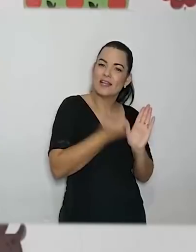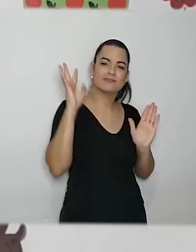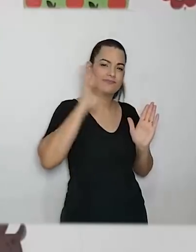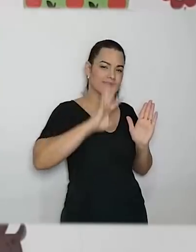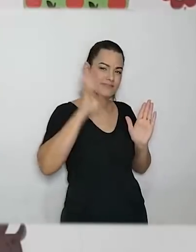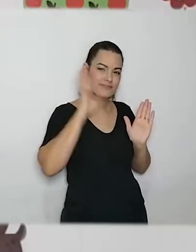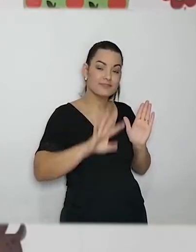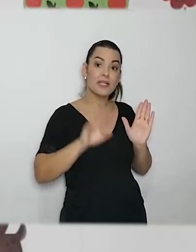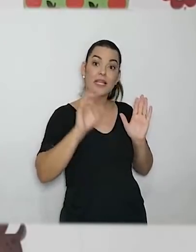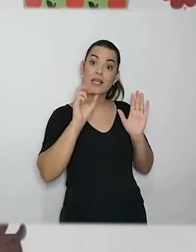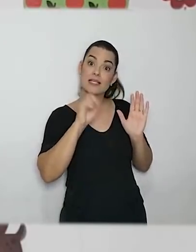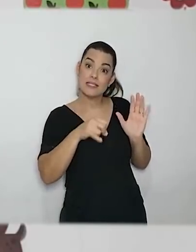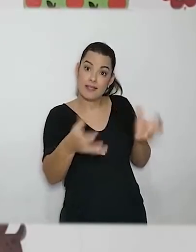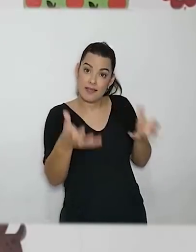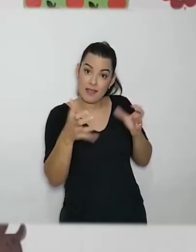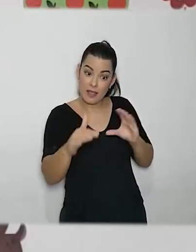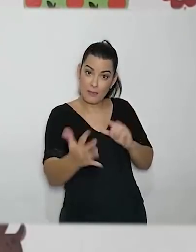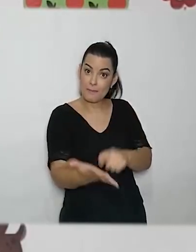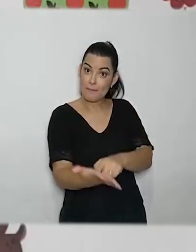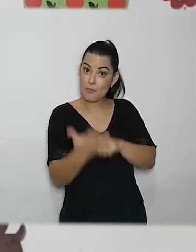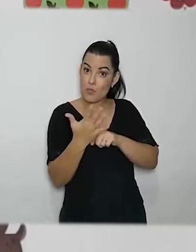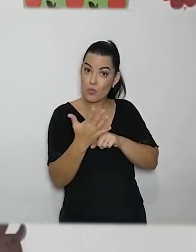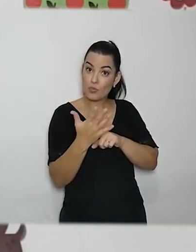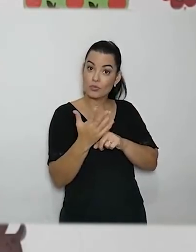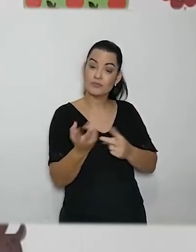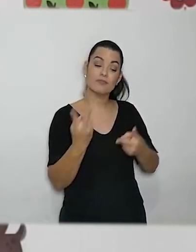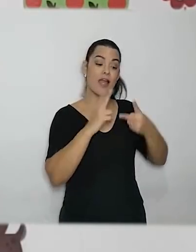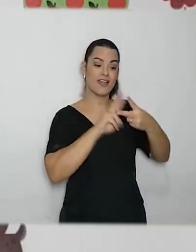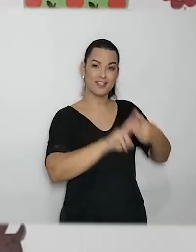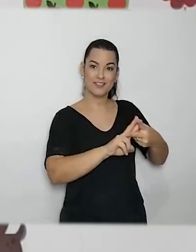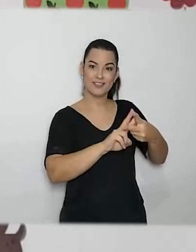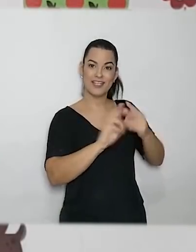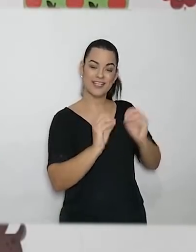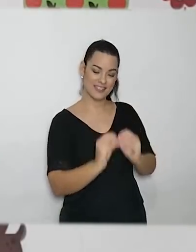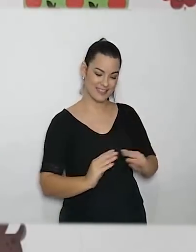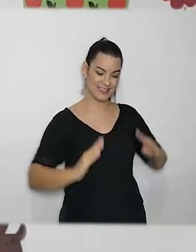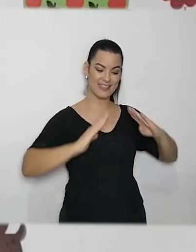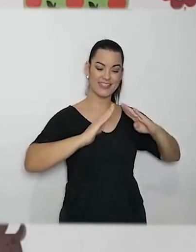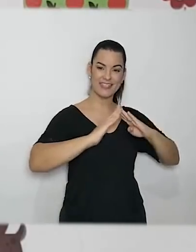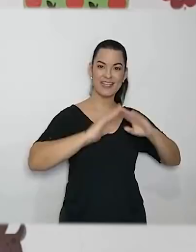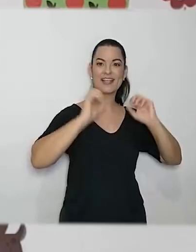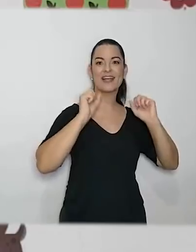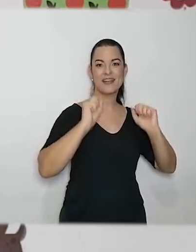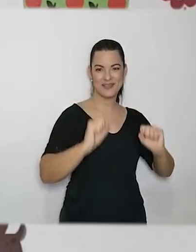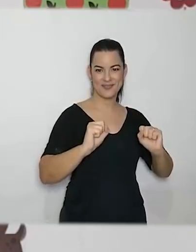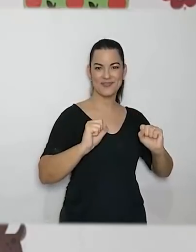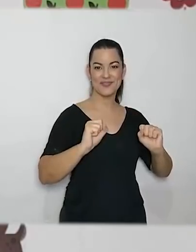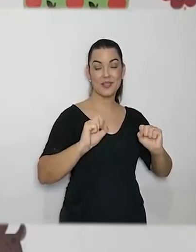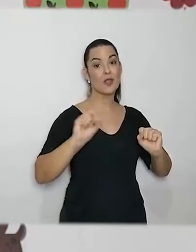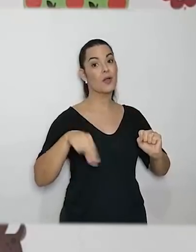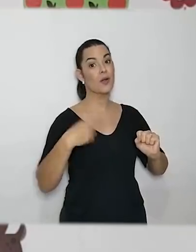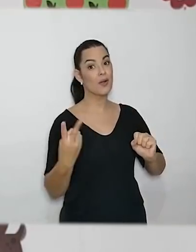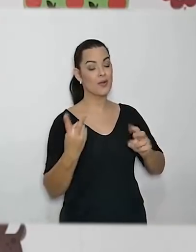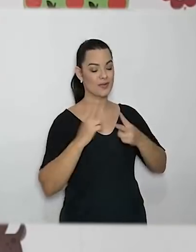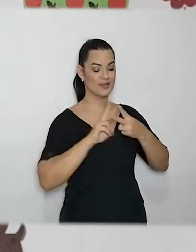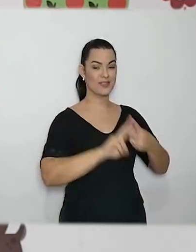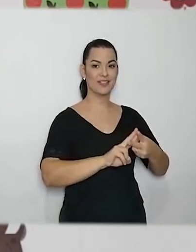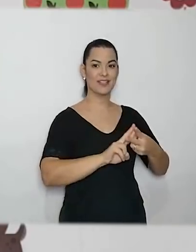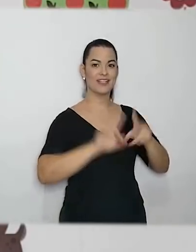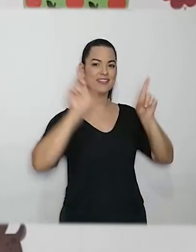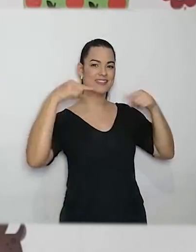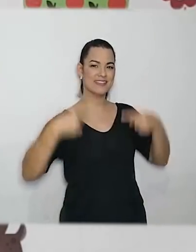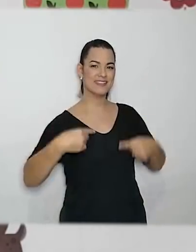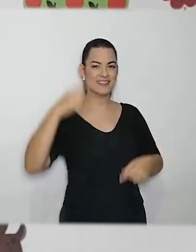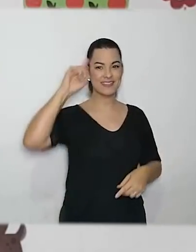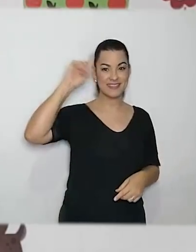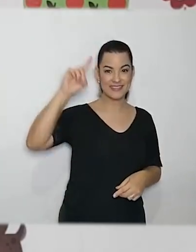Se quiserem compartilhar comigo usando a hashtags Saberes em Casa ou Desafio